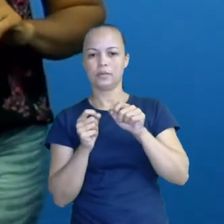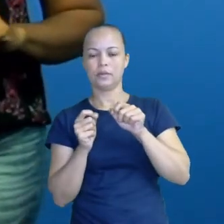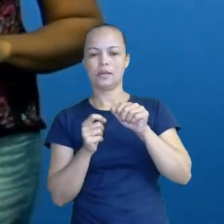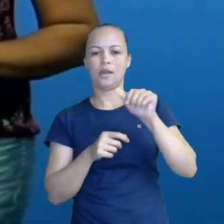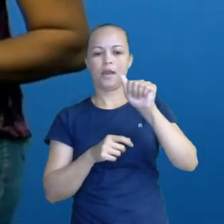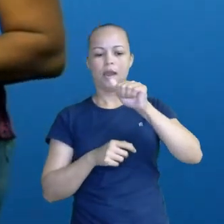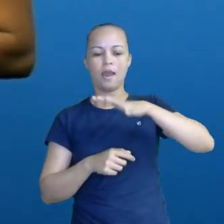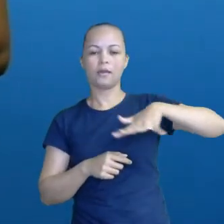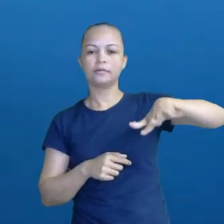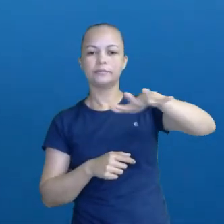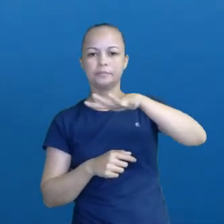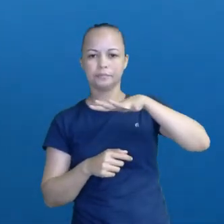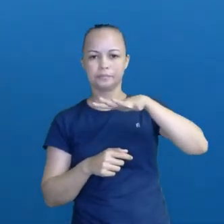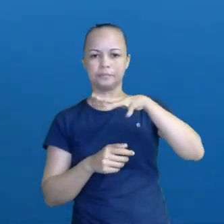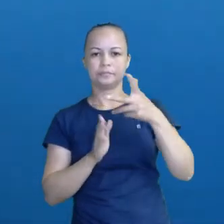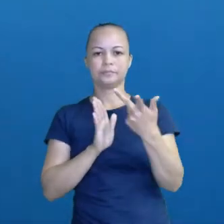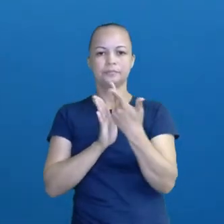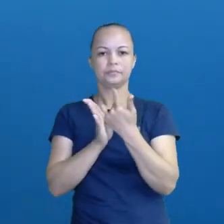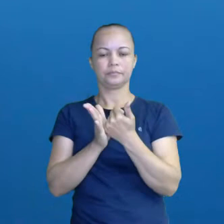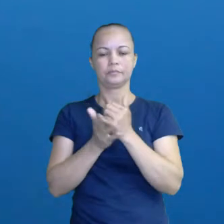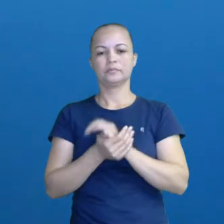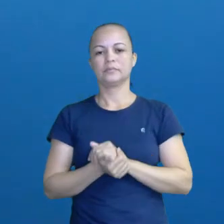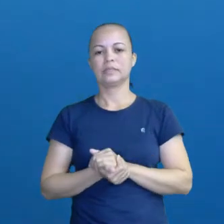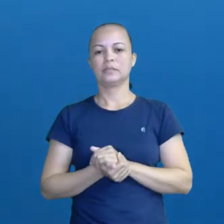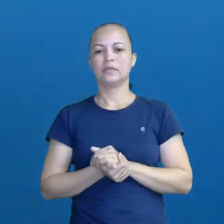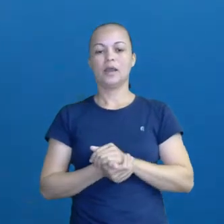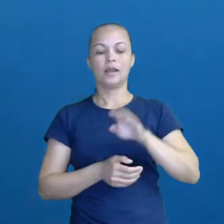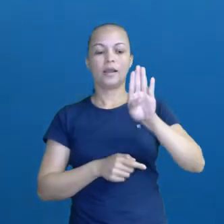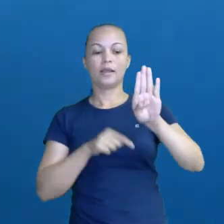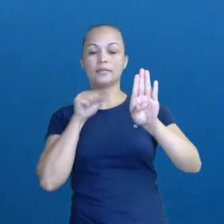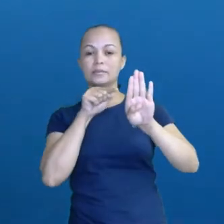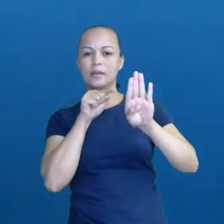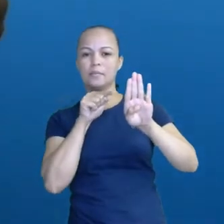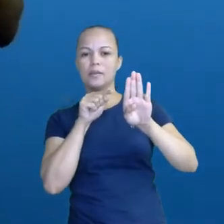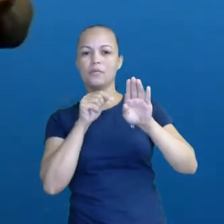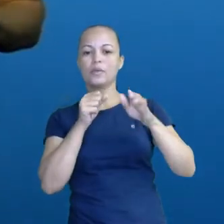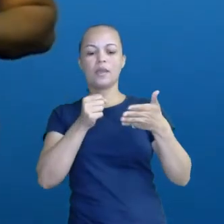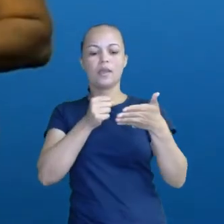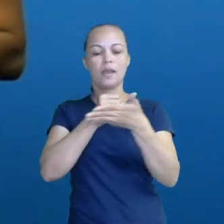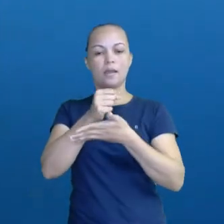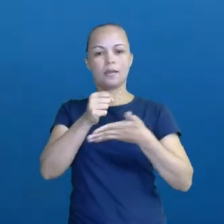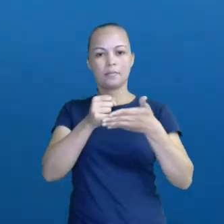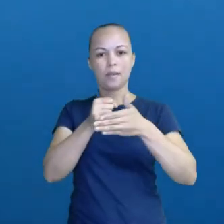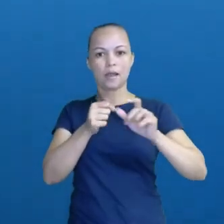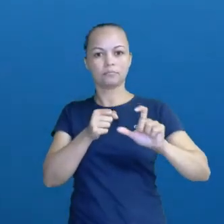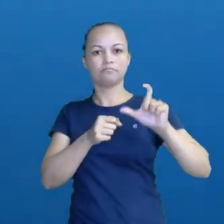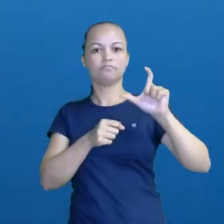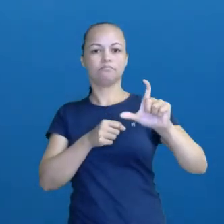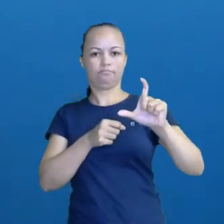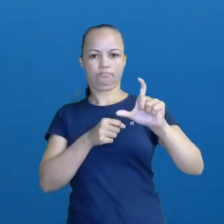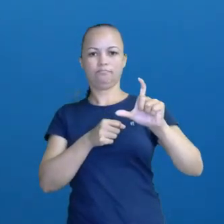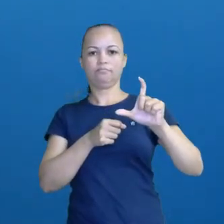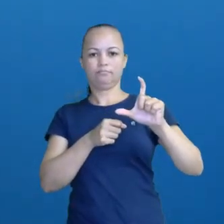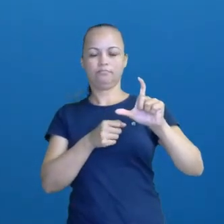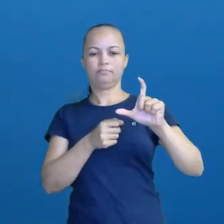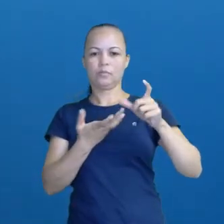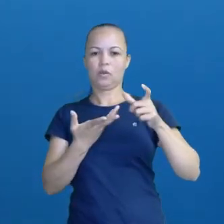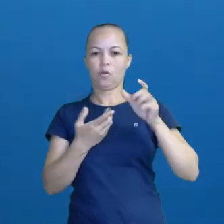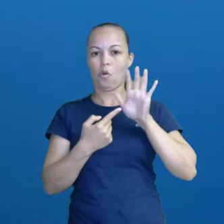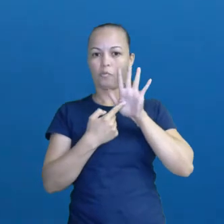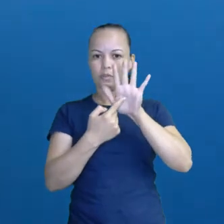da figura a letra B representa o que a base maior olha aqui ó